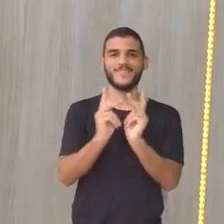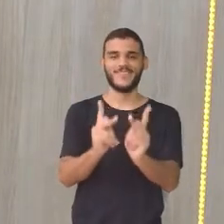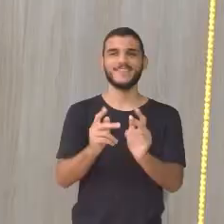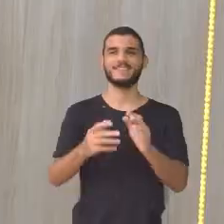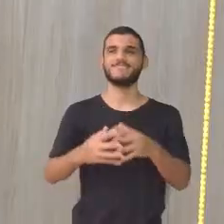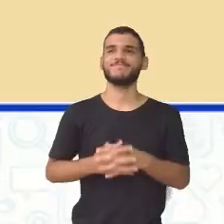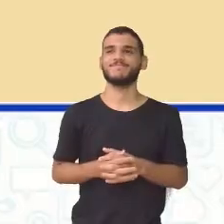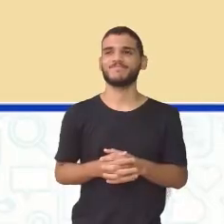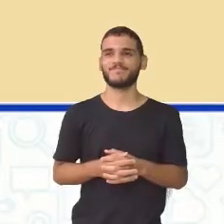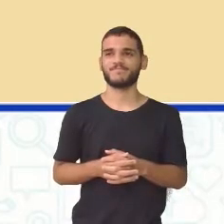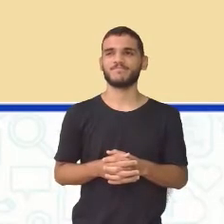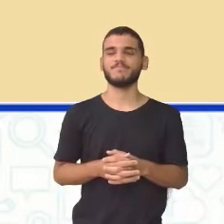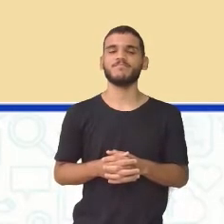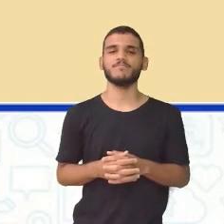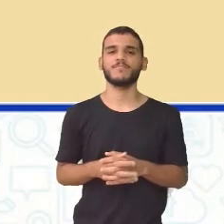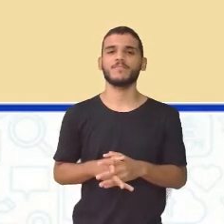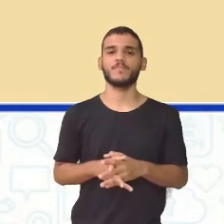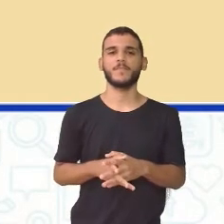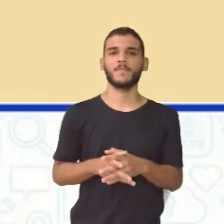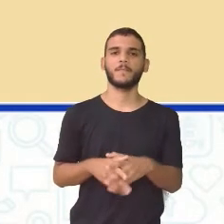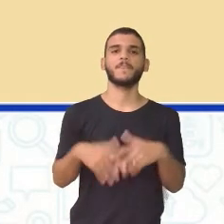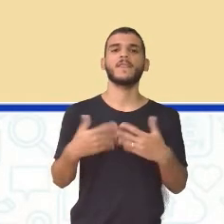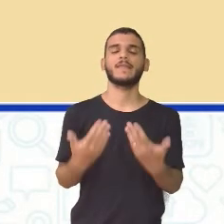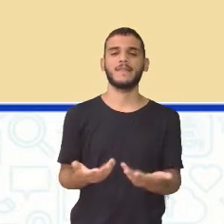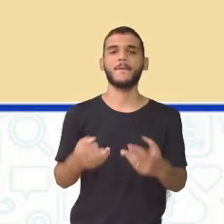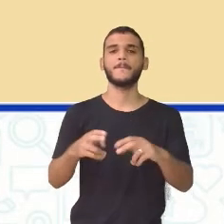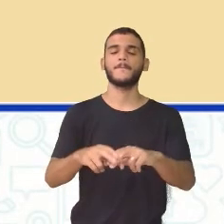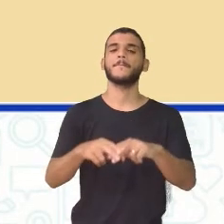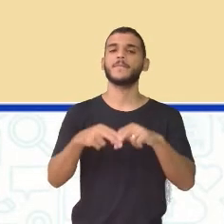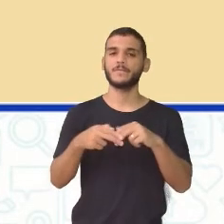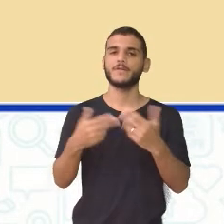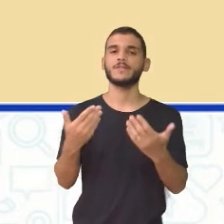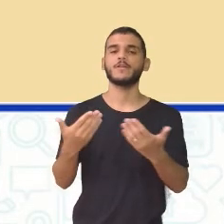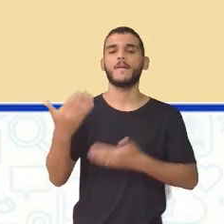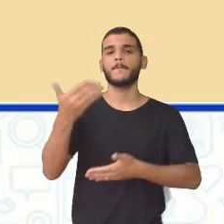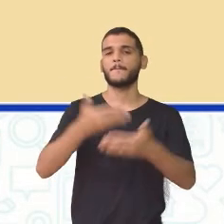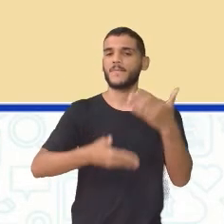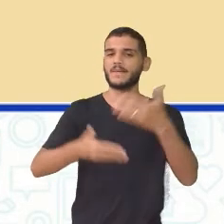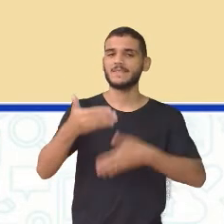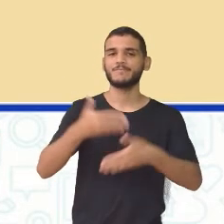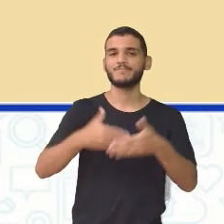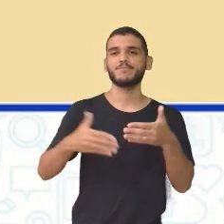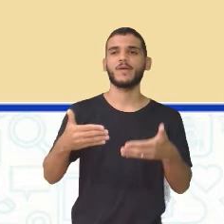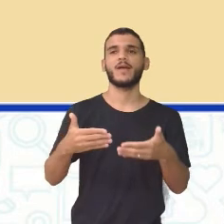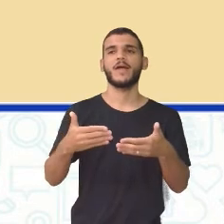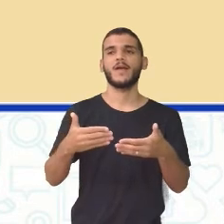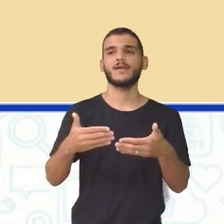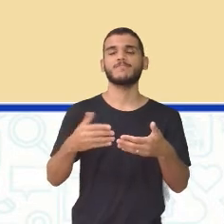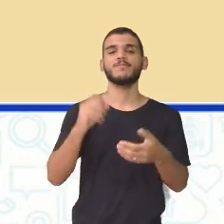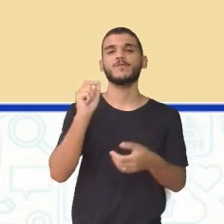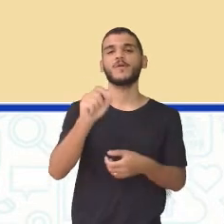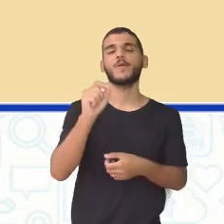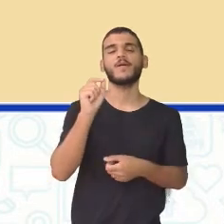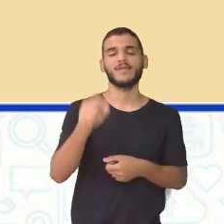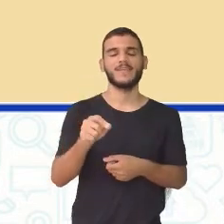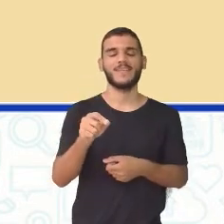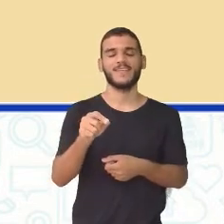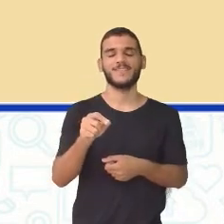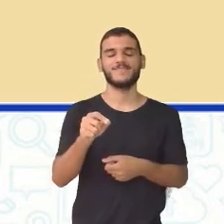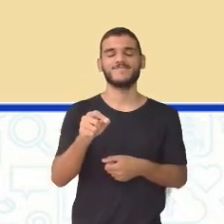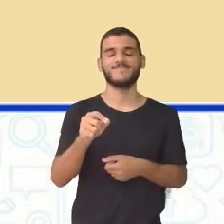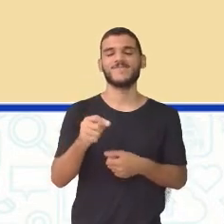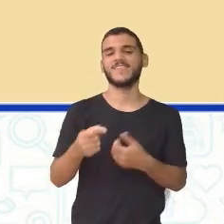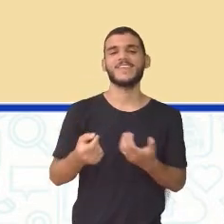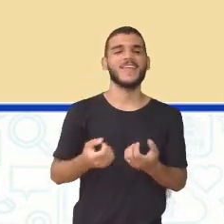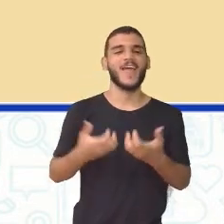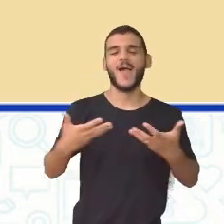Então, por isso, vamos nos colocar neste mundo maravilhoso da leitura de poemas e nos deixar